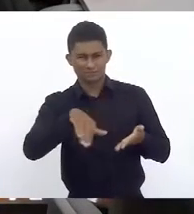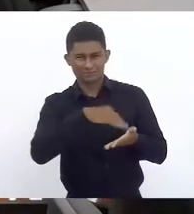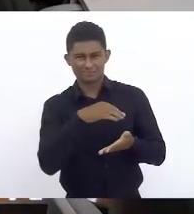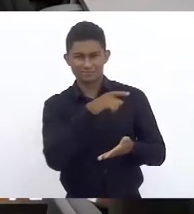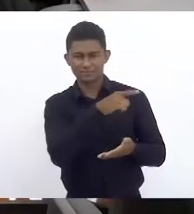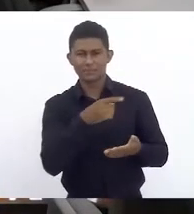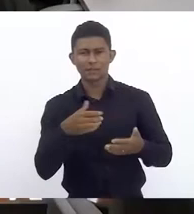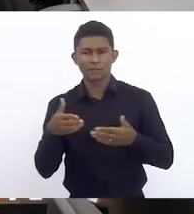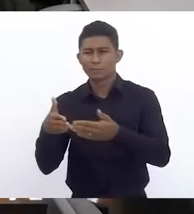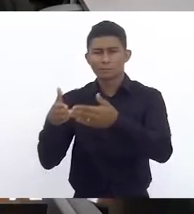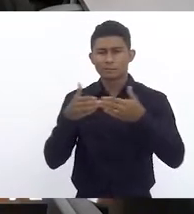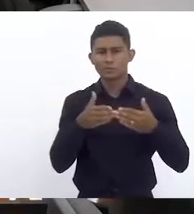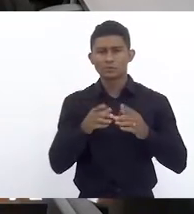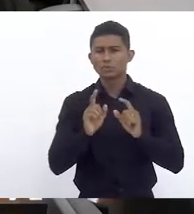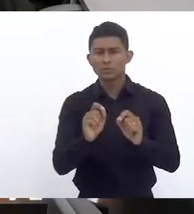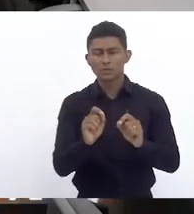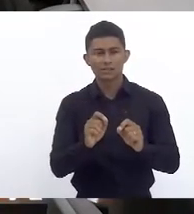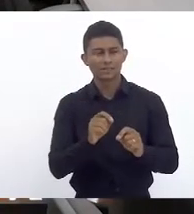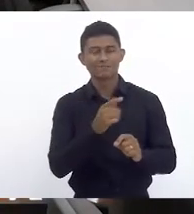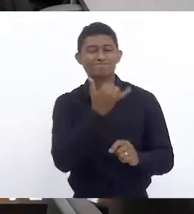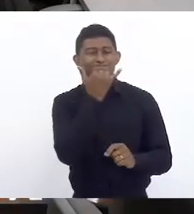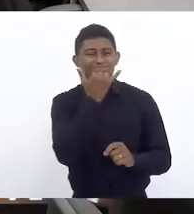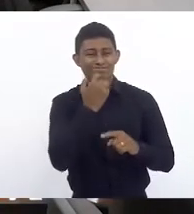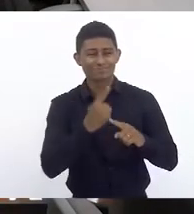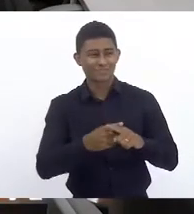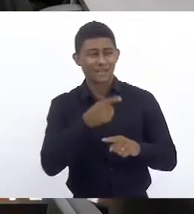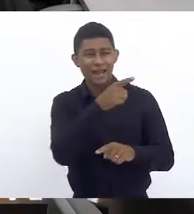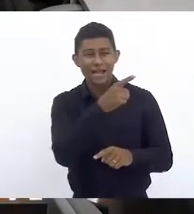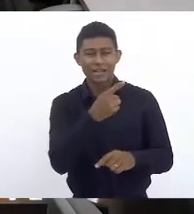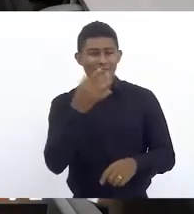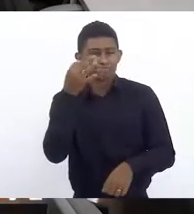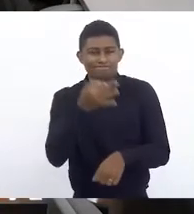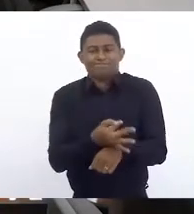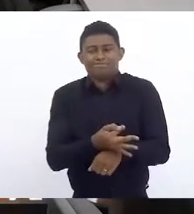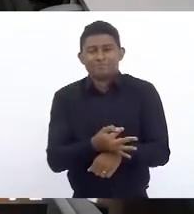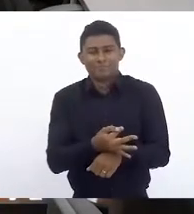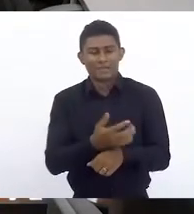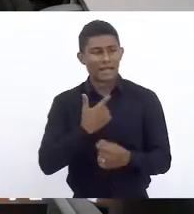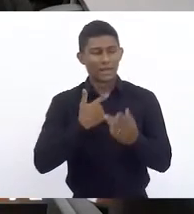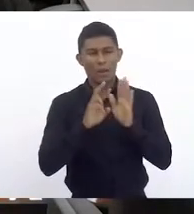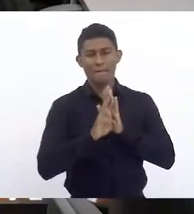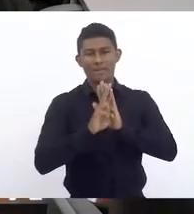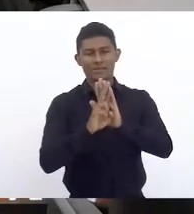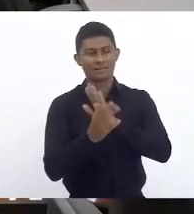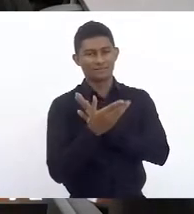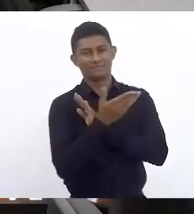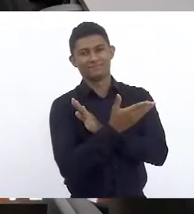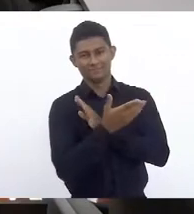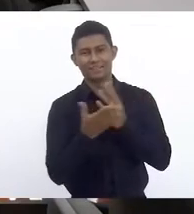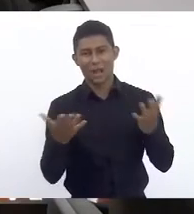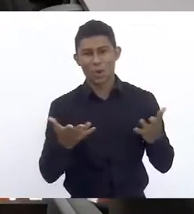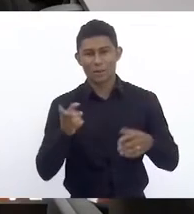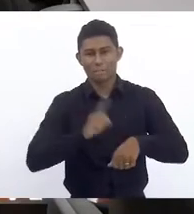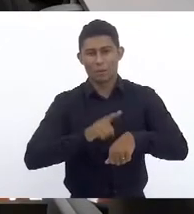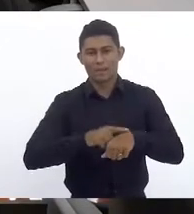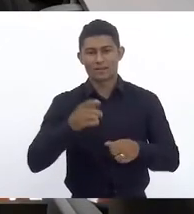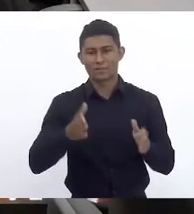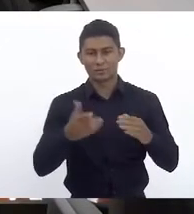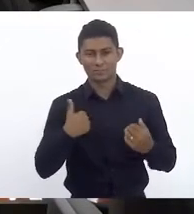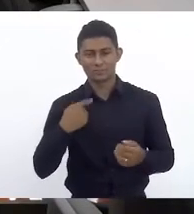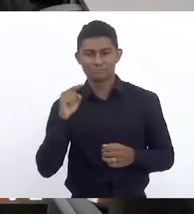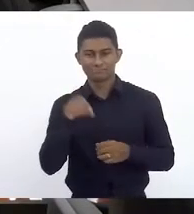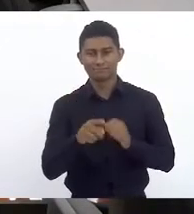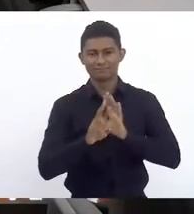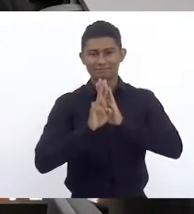para pedir desculpas pela ausência, estou representando o secretário nesse momento, e